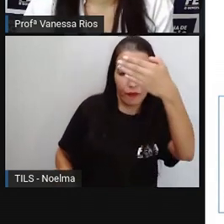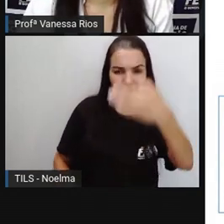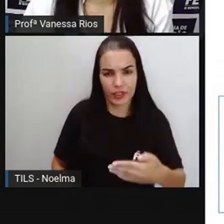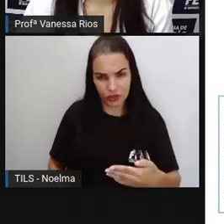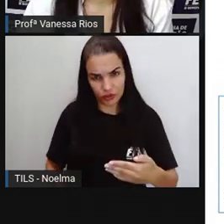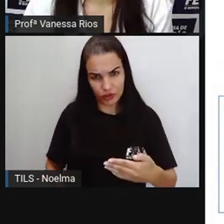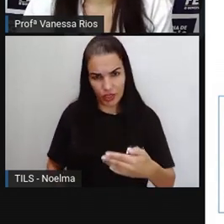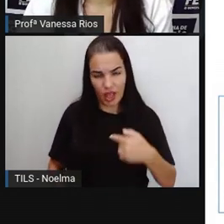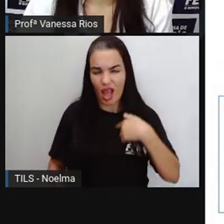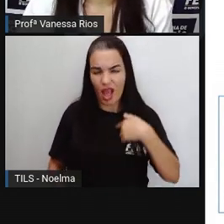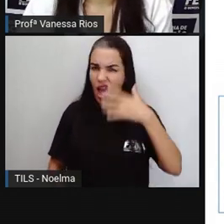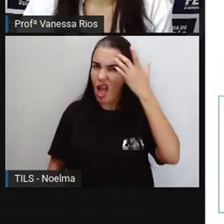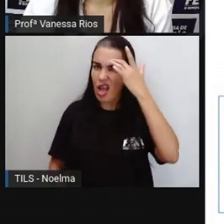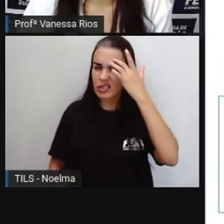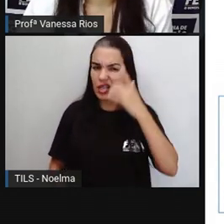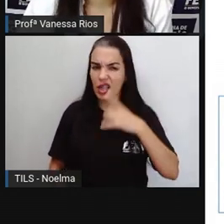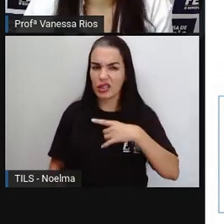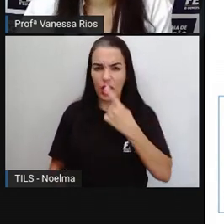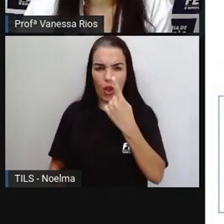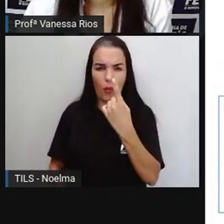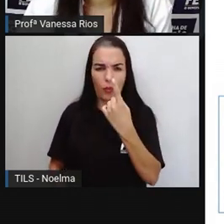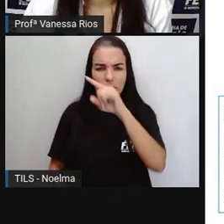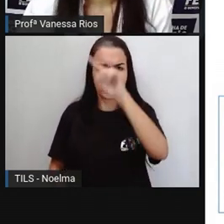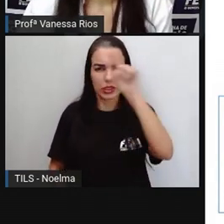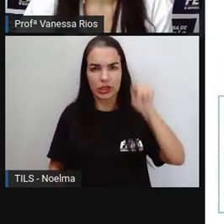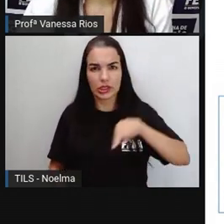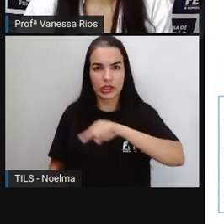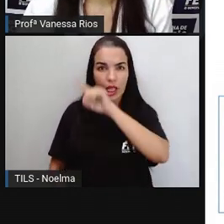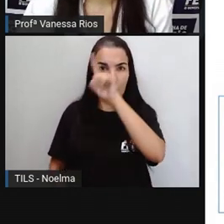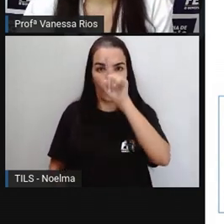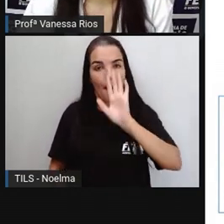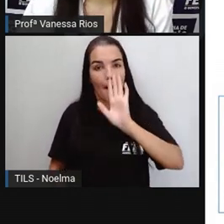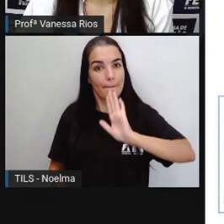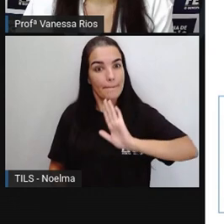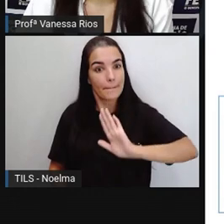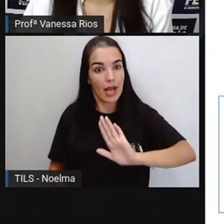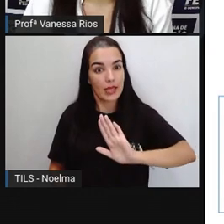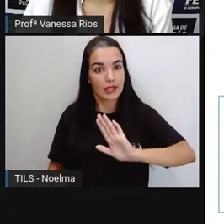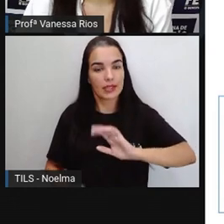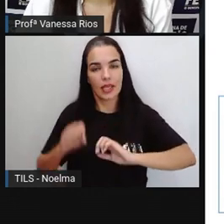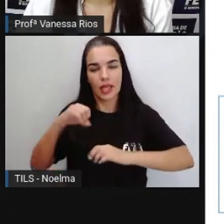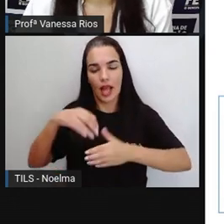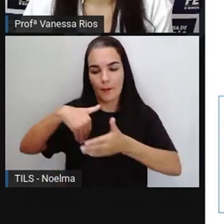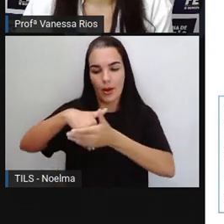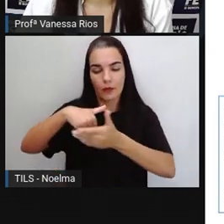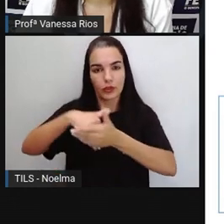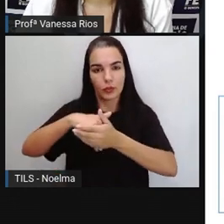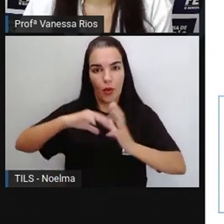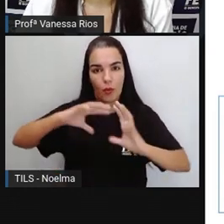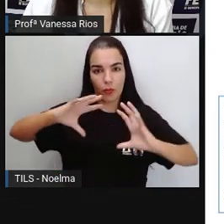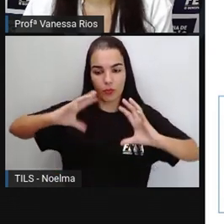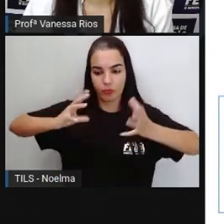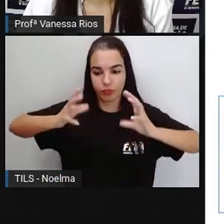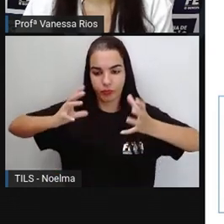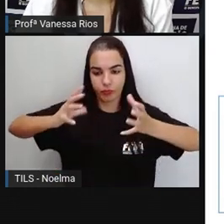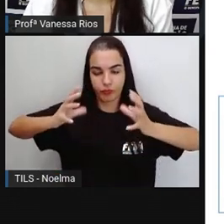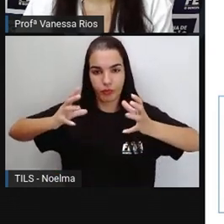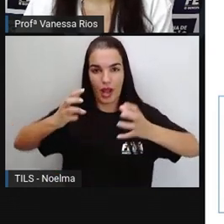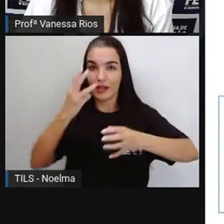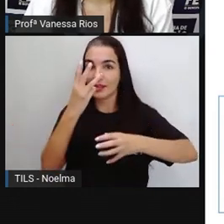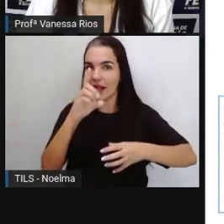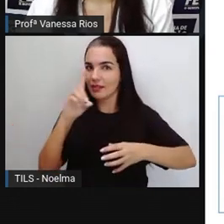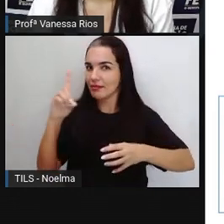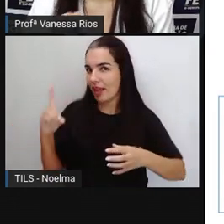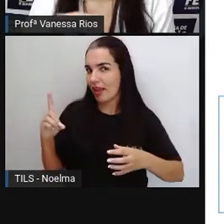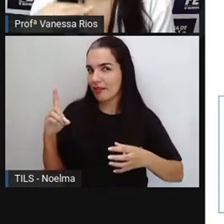pode até achar que é somente um círculo, mas entendendo a bola de futebol como uma figura